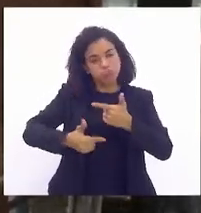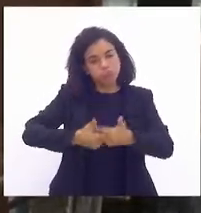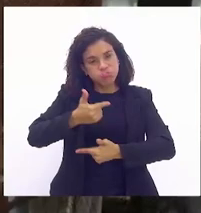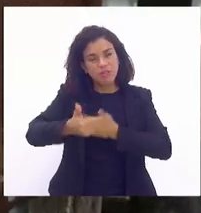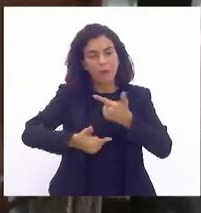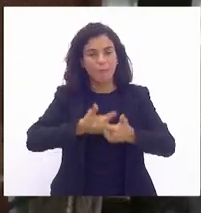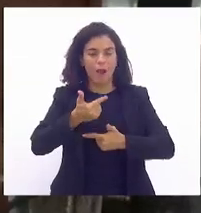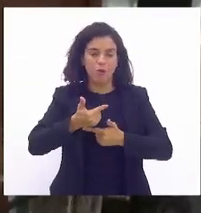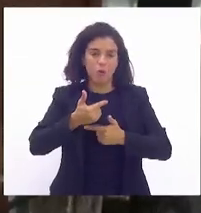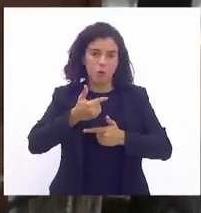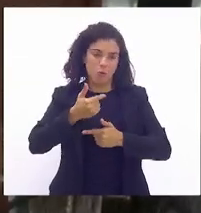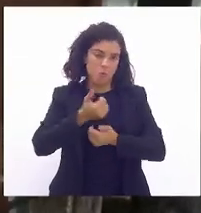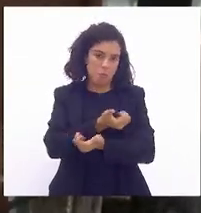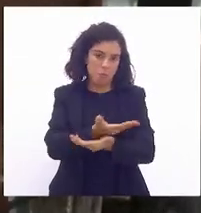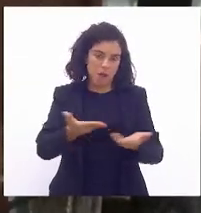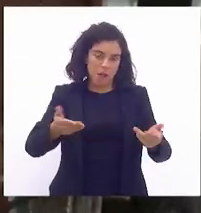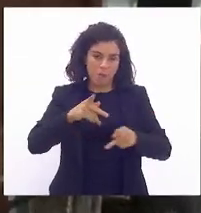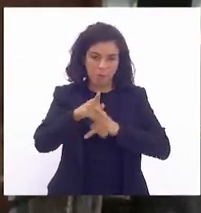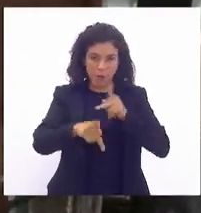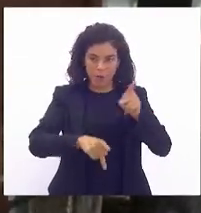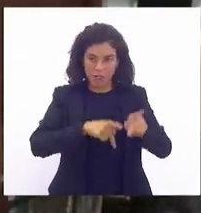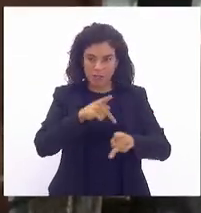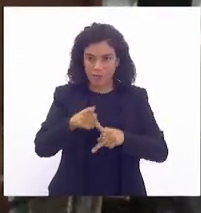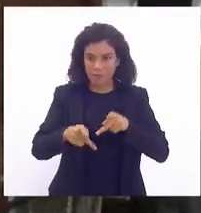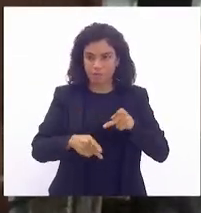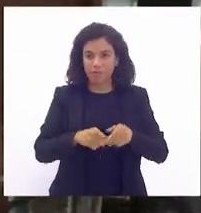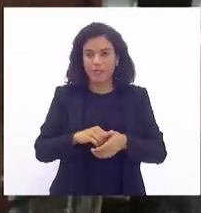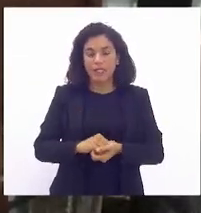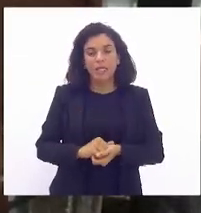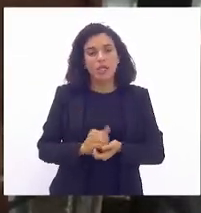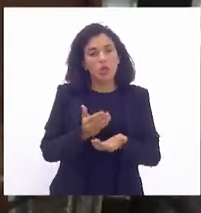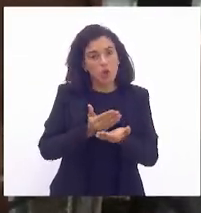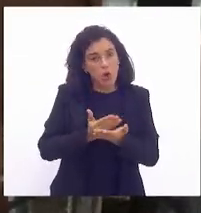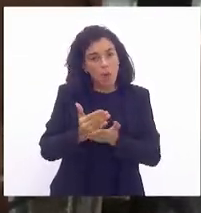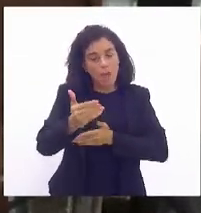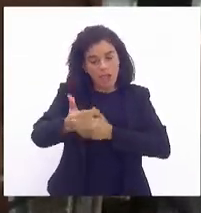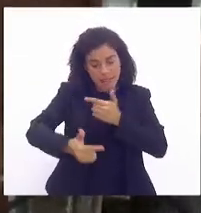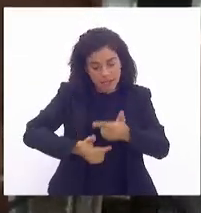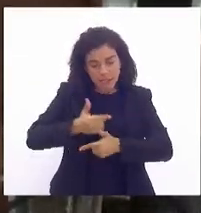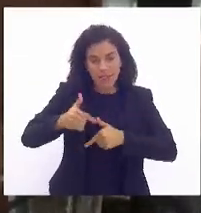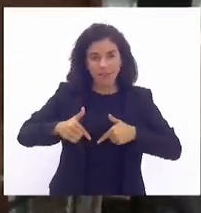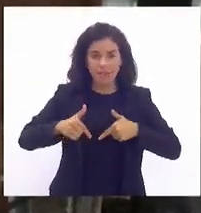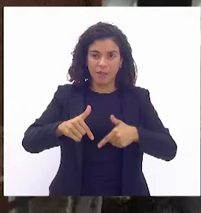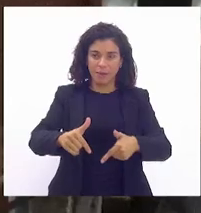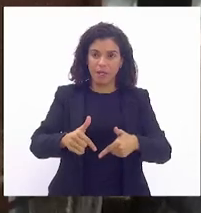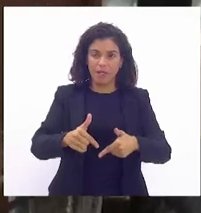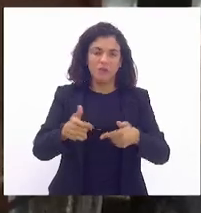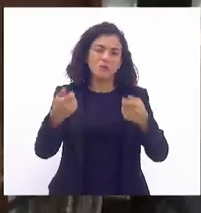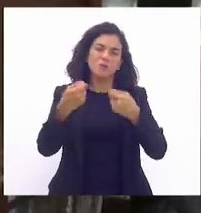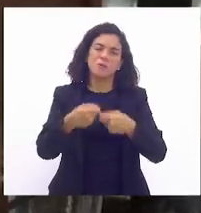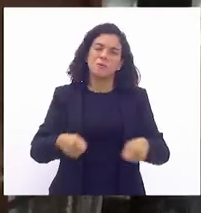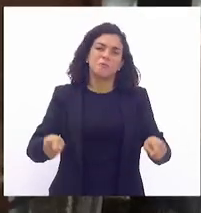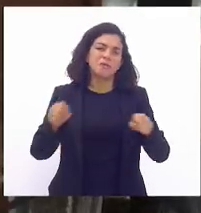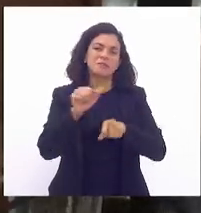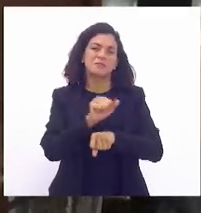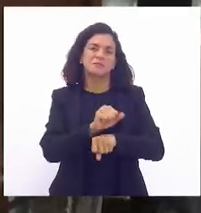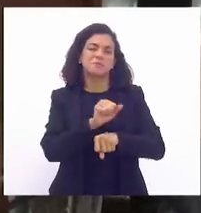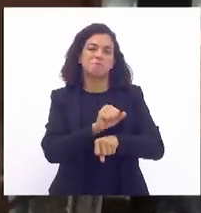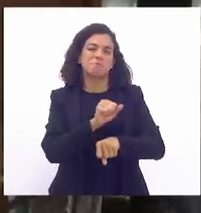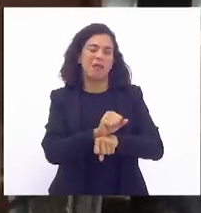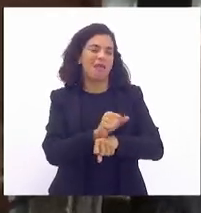o município, como foi dito pelo senhor Aldo, e já comece a aplicar de uma vez. Não precise aguardar